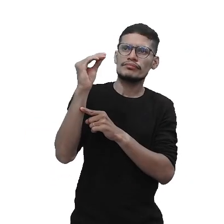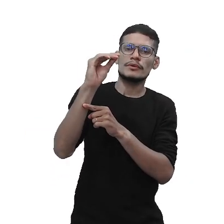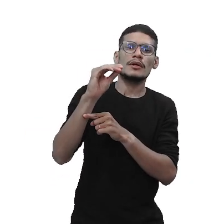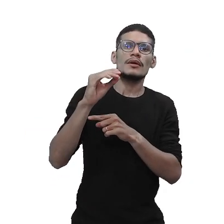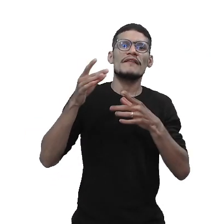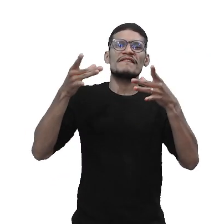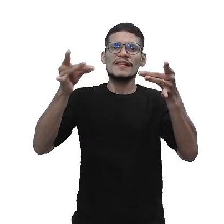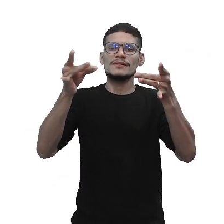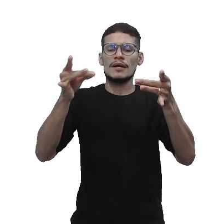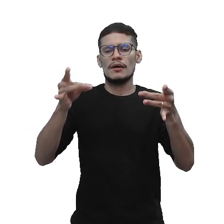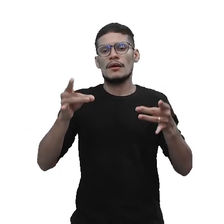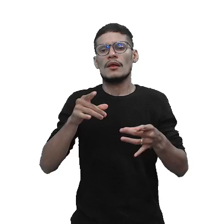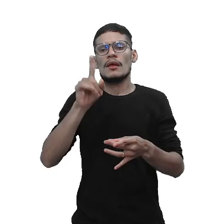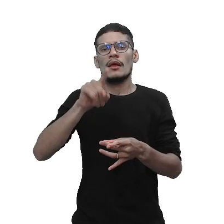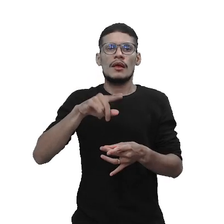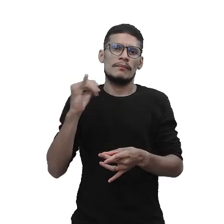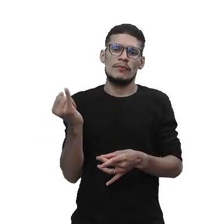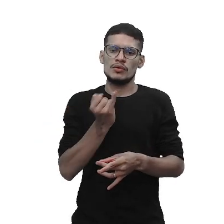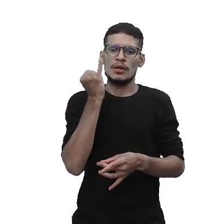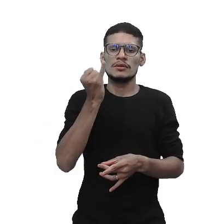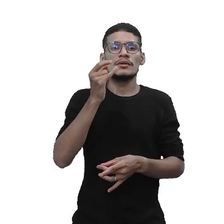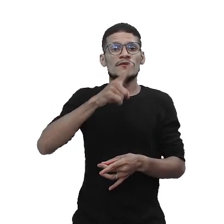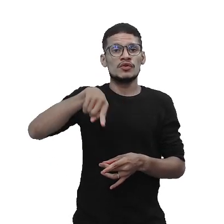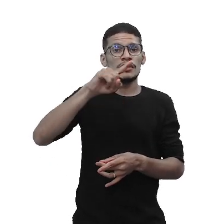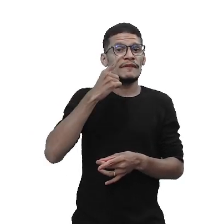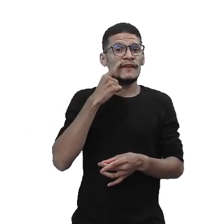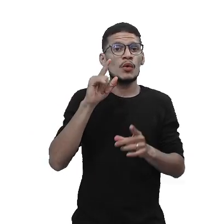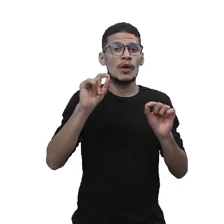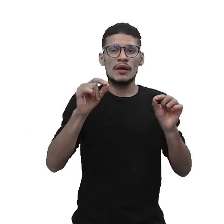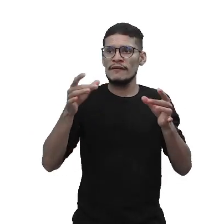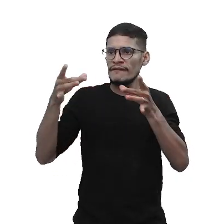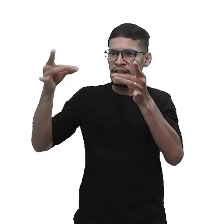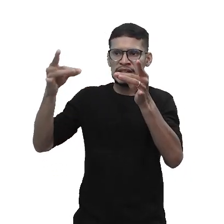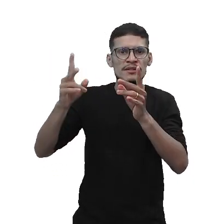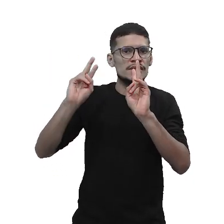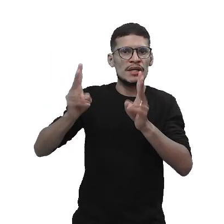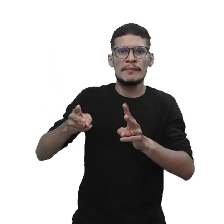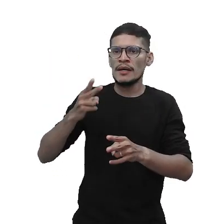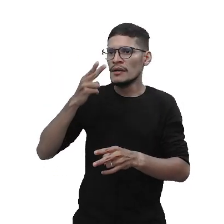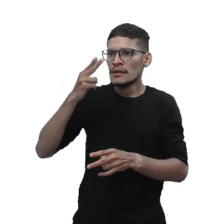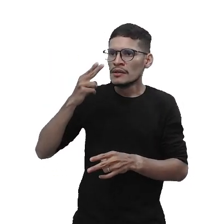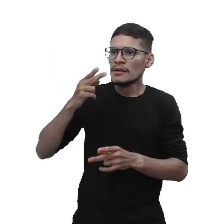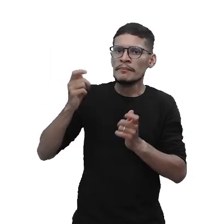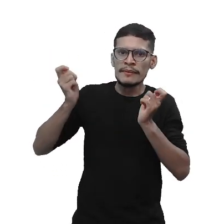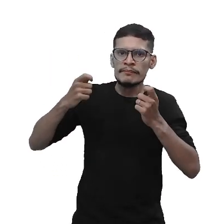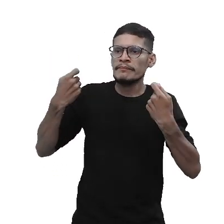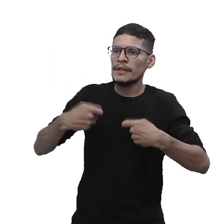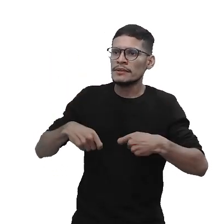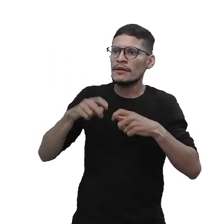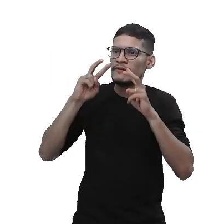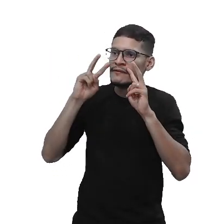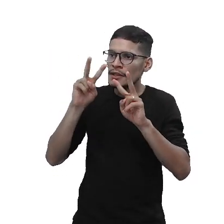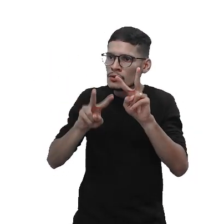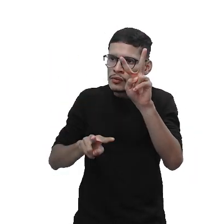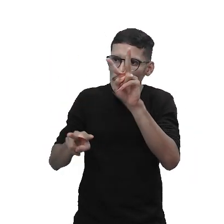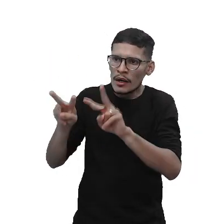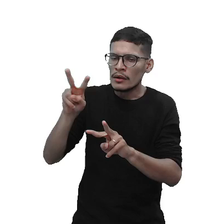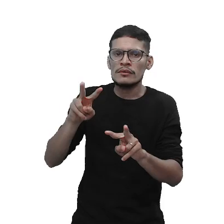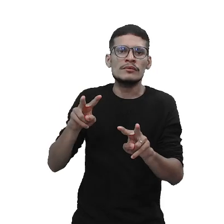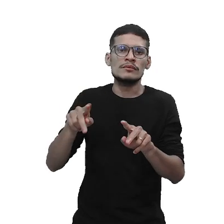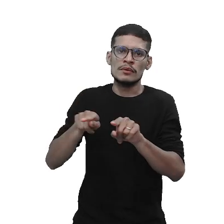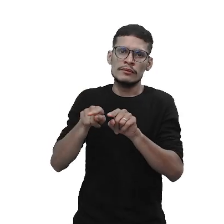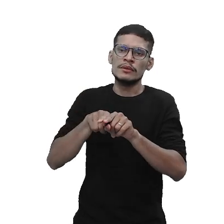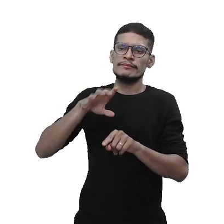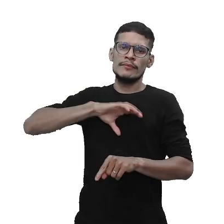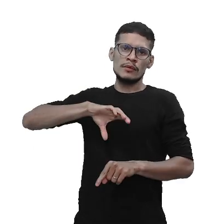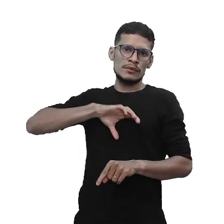fixa, que é importante a gente ver o seguinte, que ela deve ser sempre mantida legível e no nosso idioma, né, que a